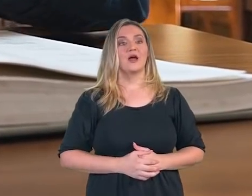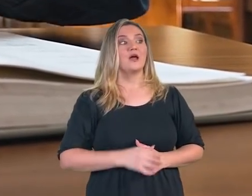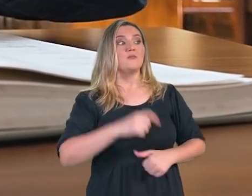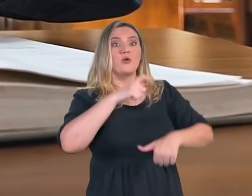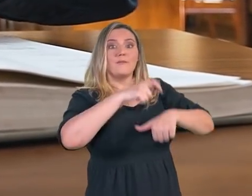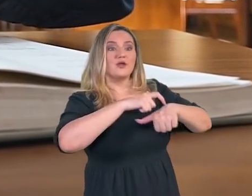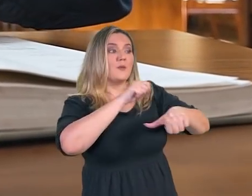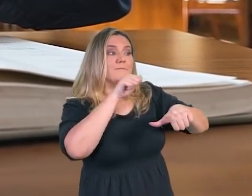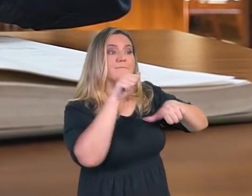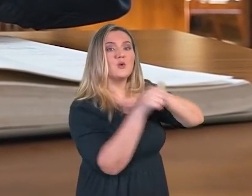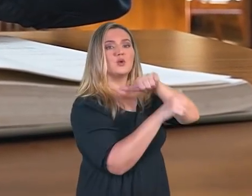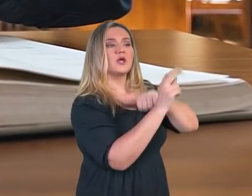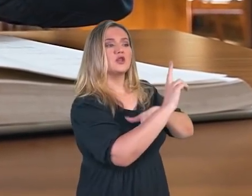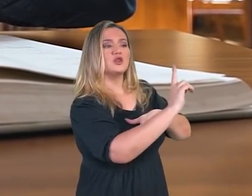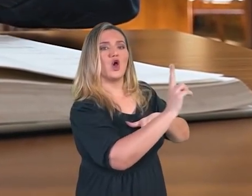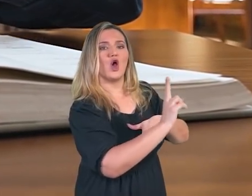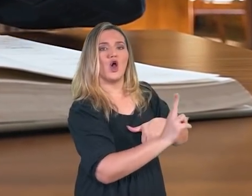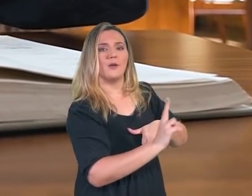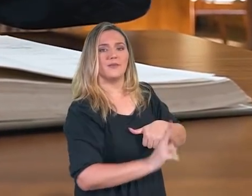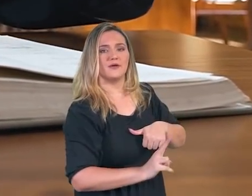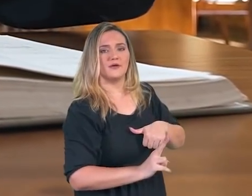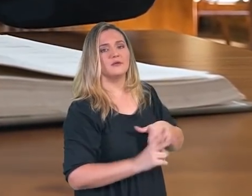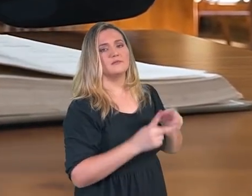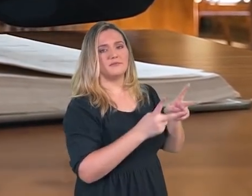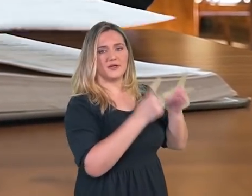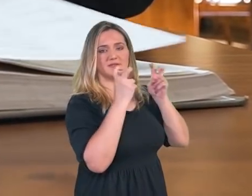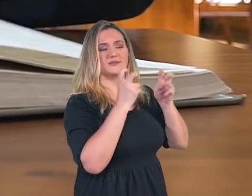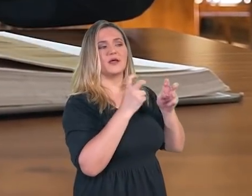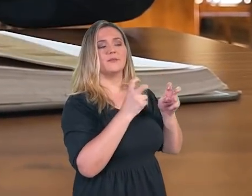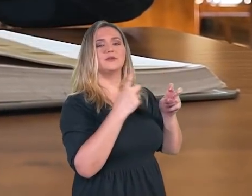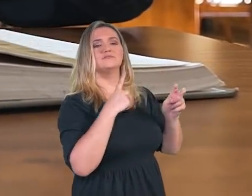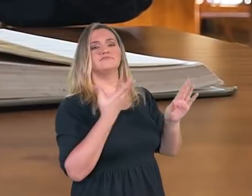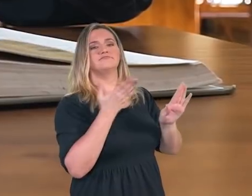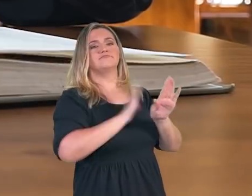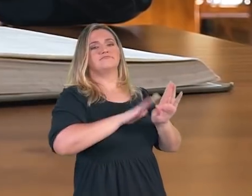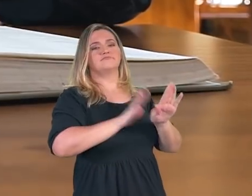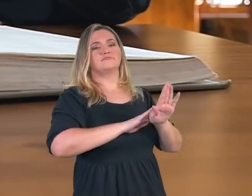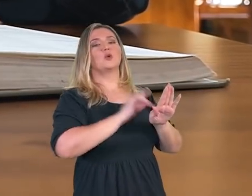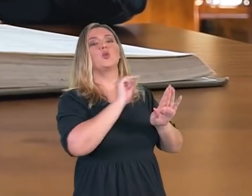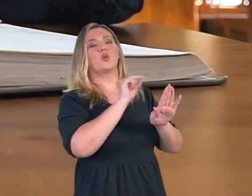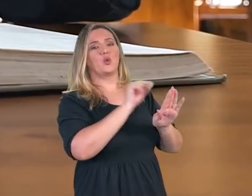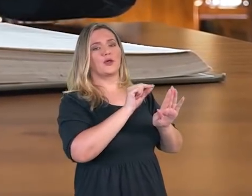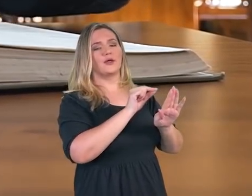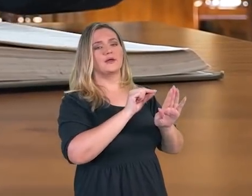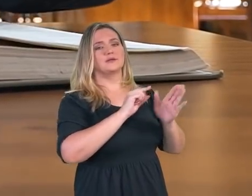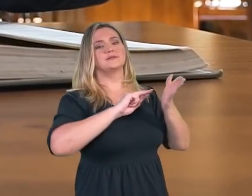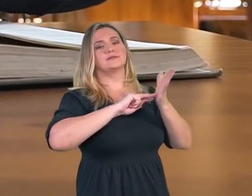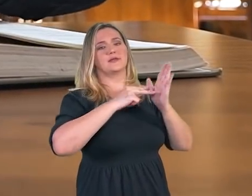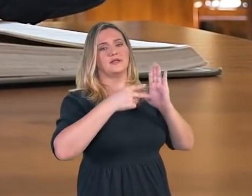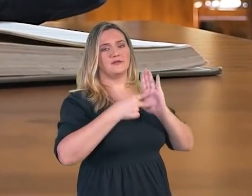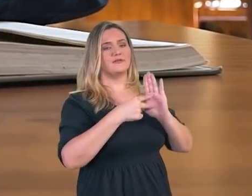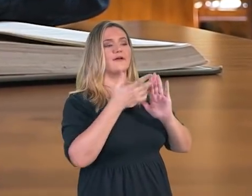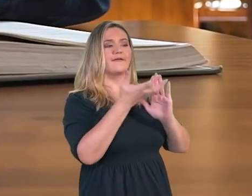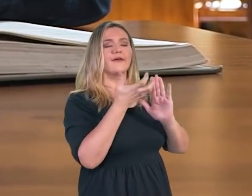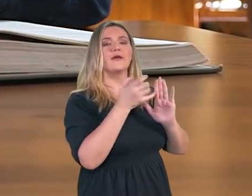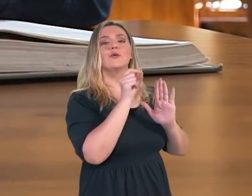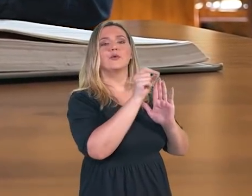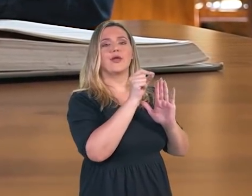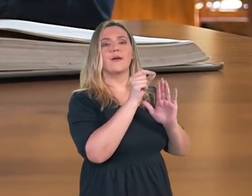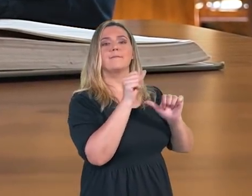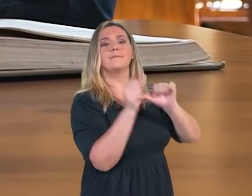de nome, nós vemos as preferências que alguns nomes tinham ao longo do tempo. alterações no nome podiam